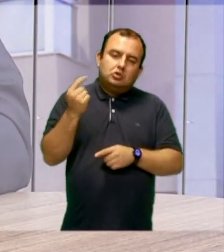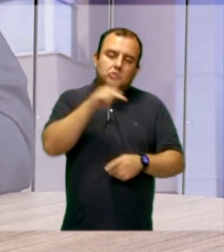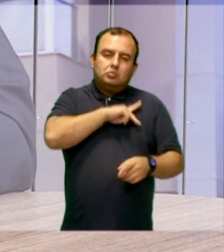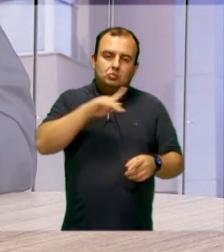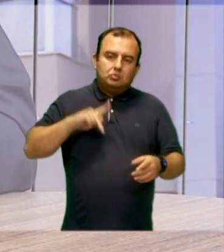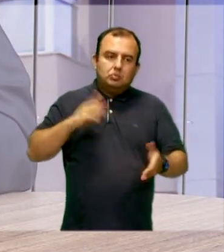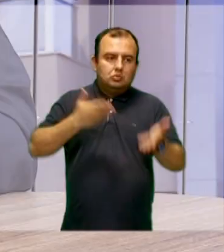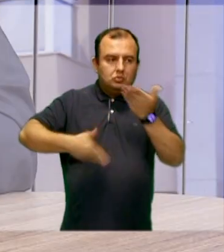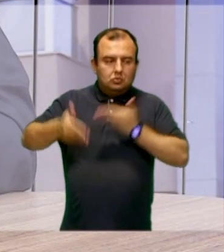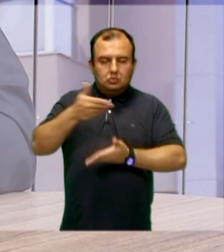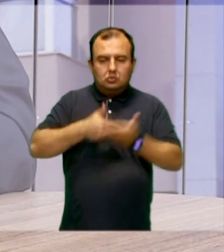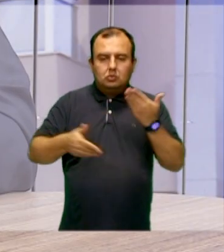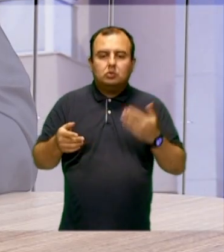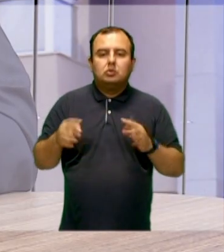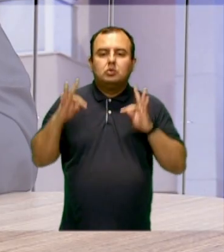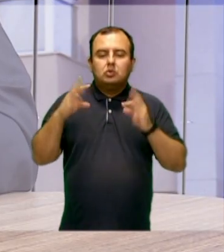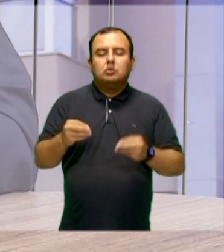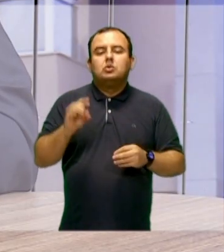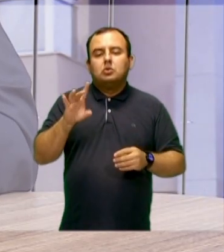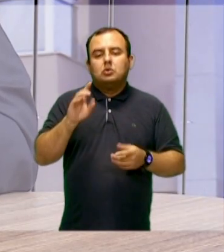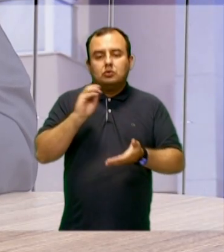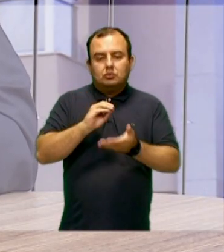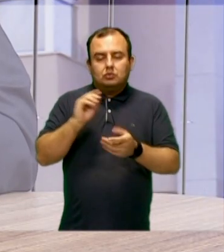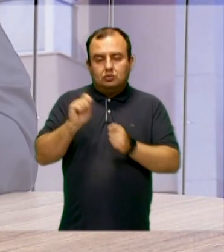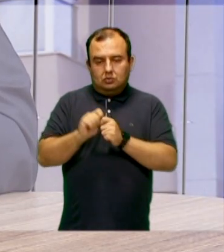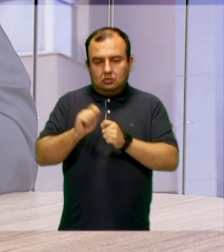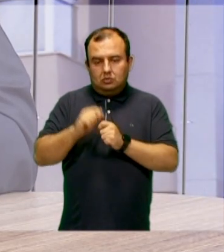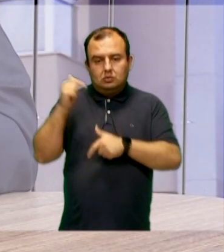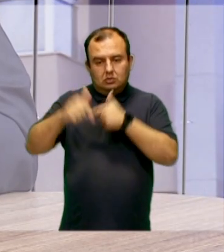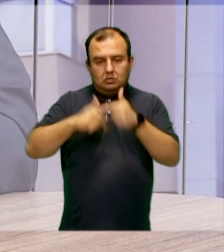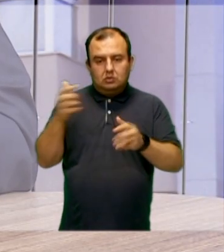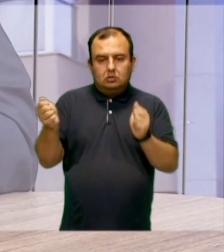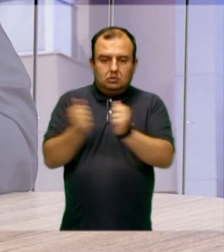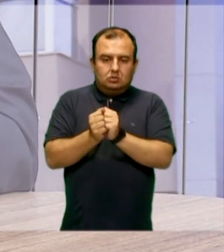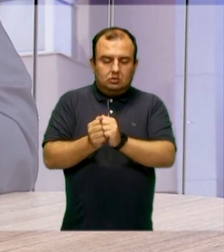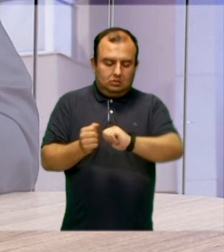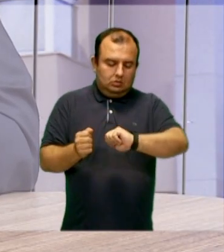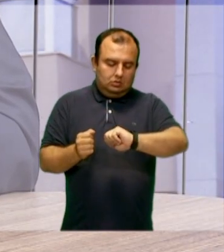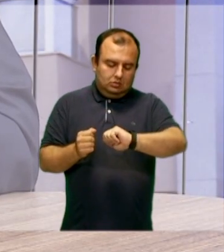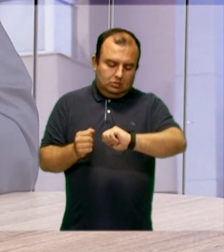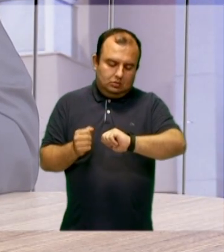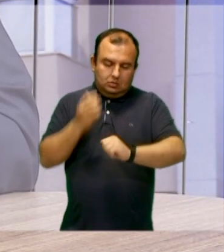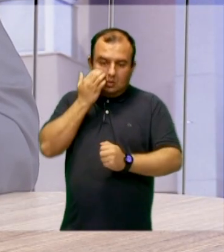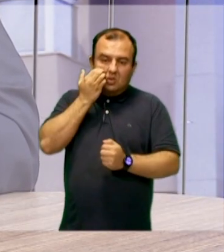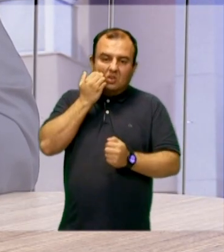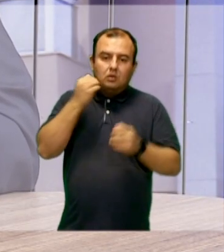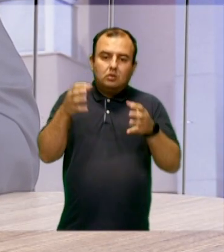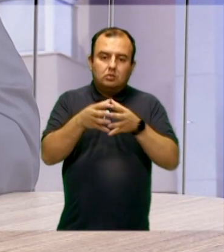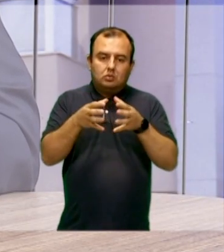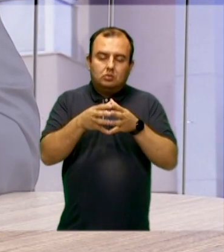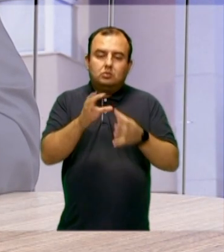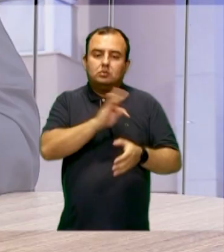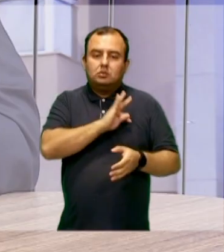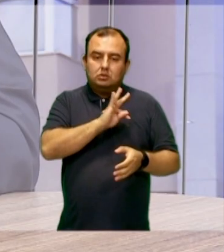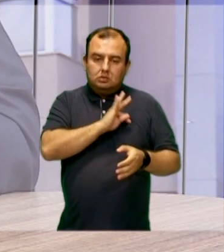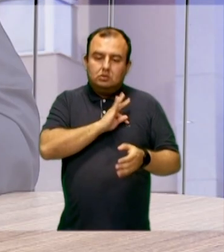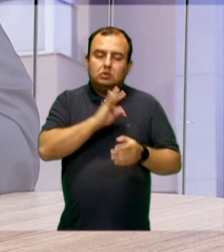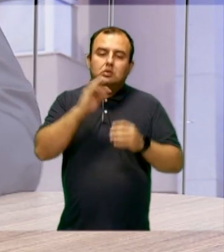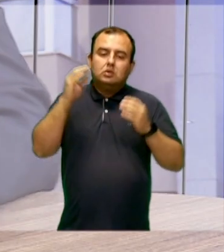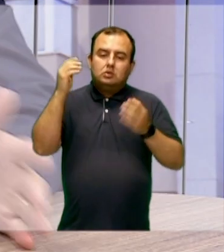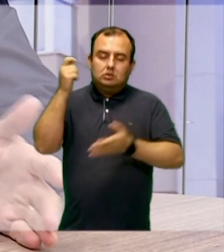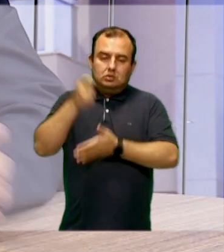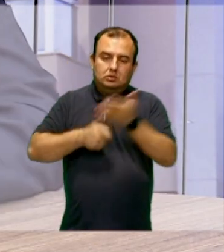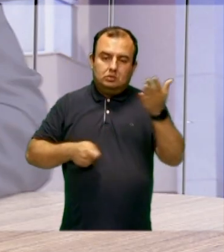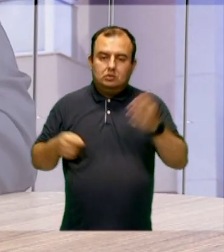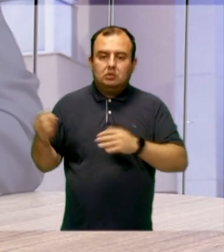envolvido. Né? E isso tudo a gente só faz lá com as pessoas que trabalham com a gente. A gente tem um corpo técnico lá dos efetivos